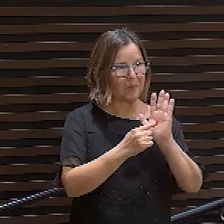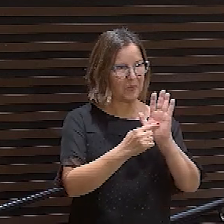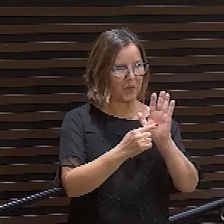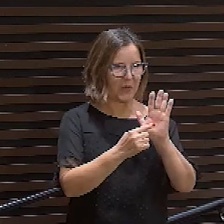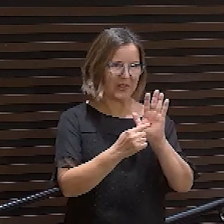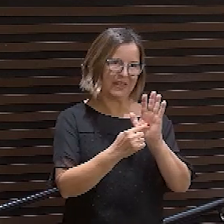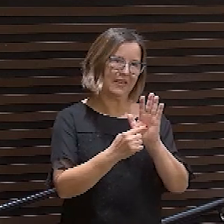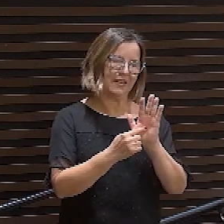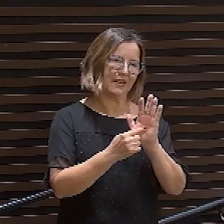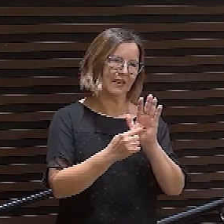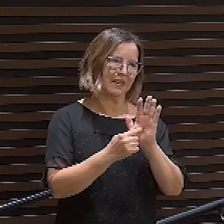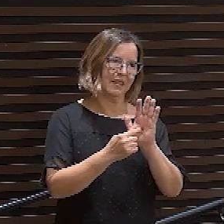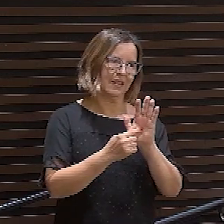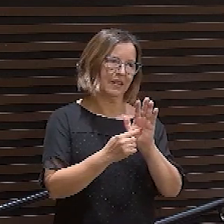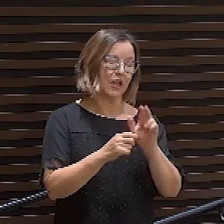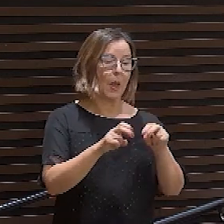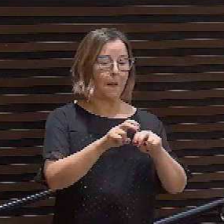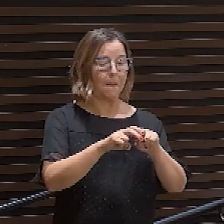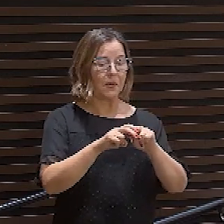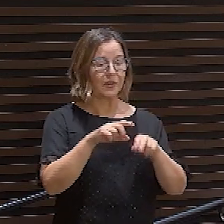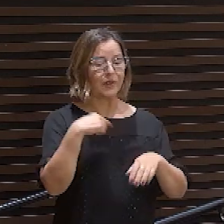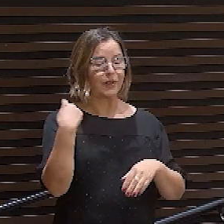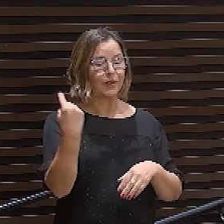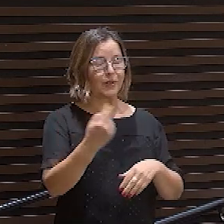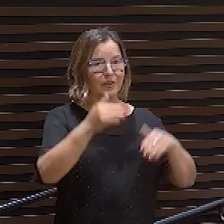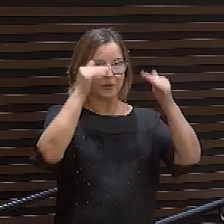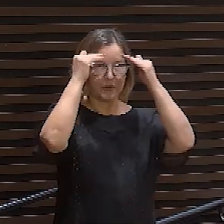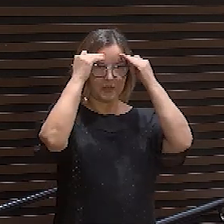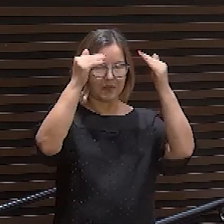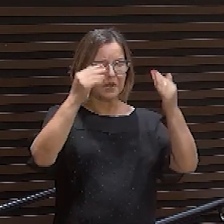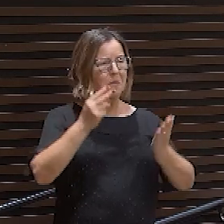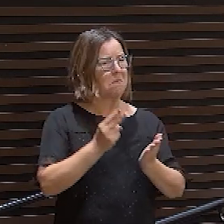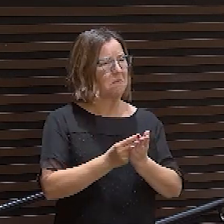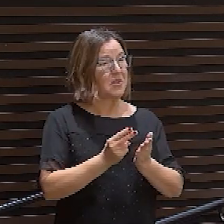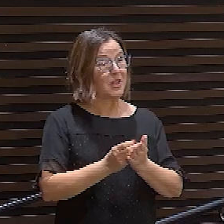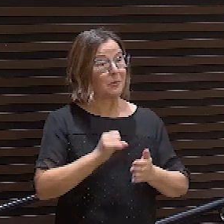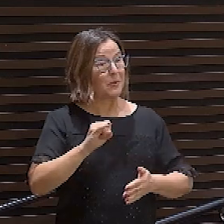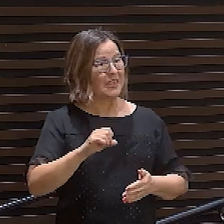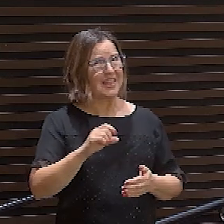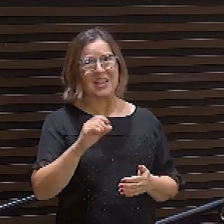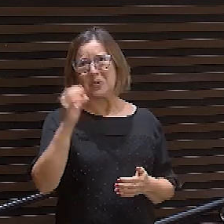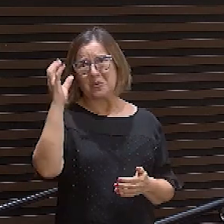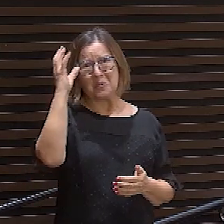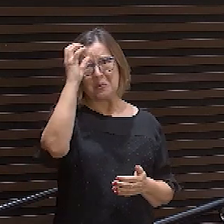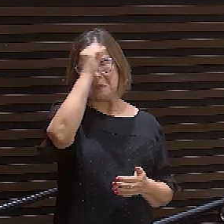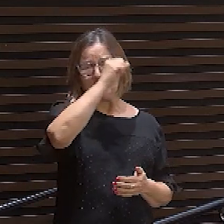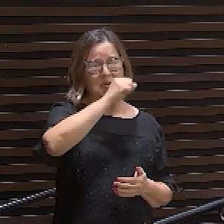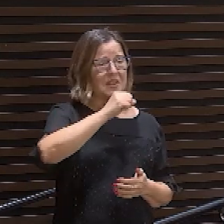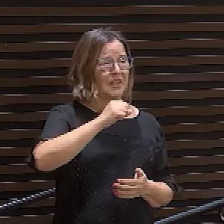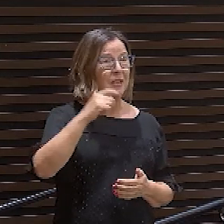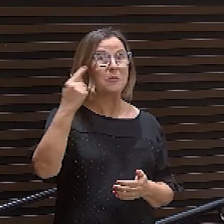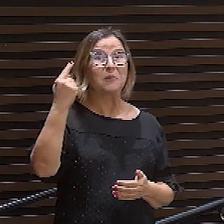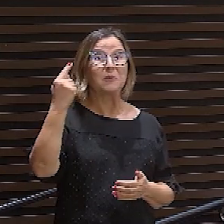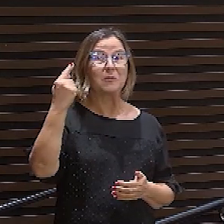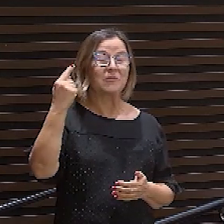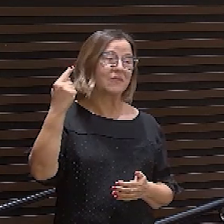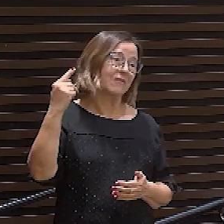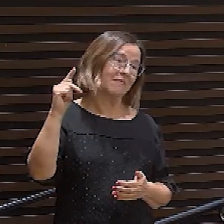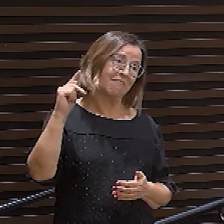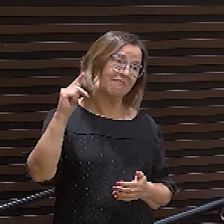não por nossa obediência, mesmo quando não compreendemos plenamente os planos de Deus.